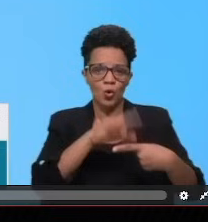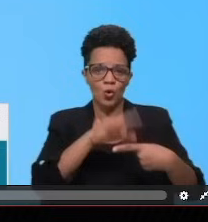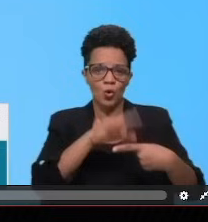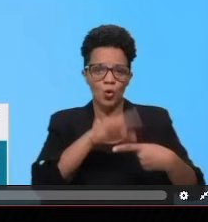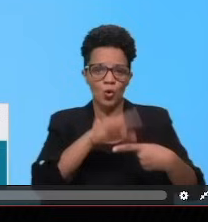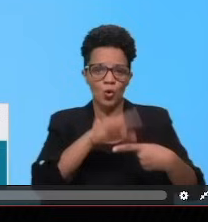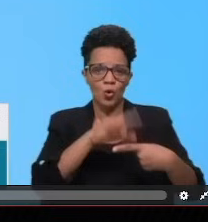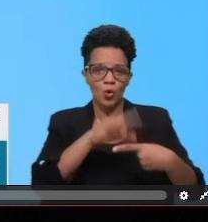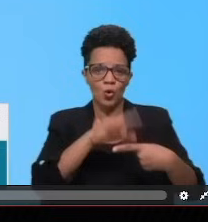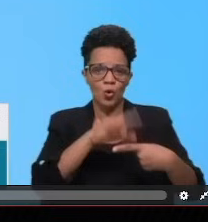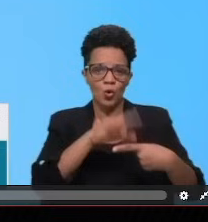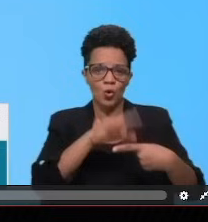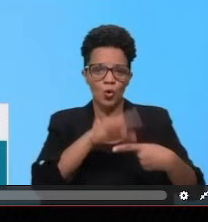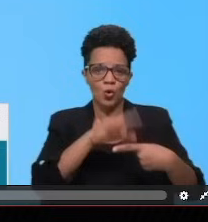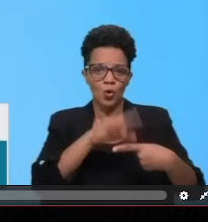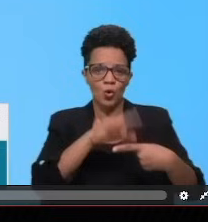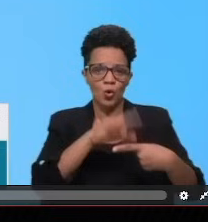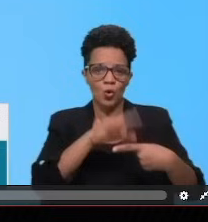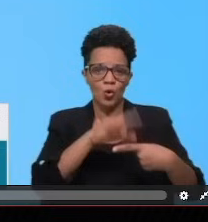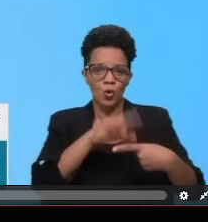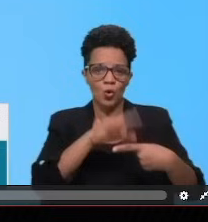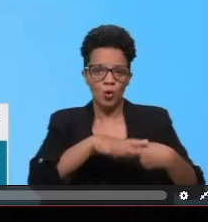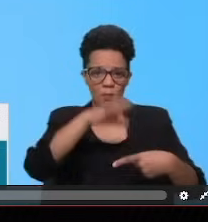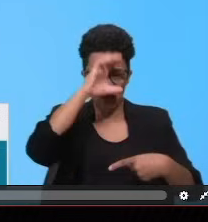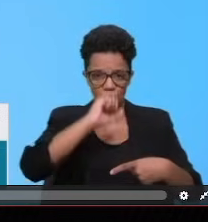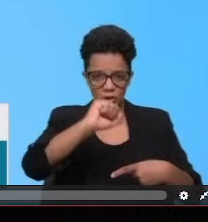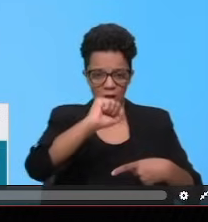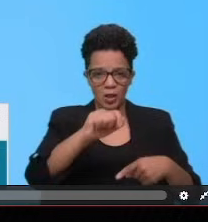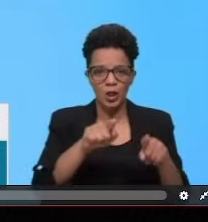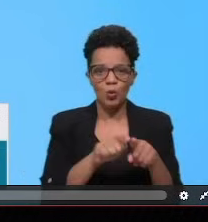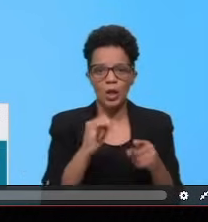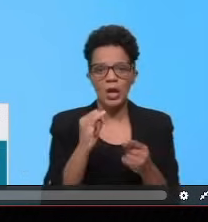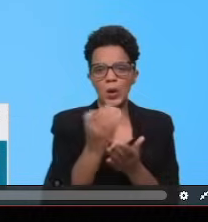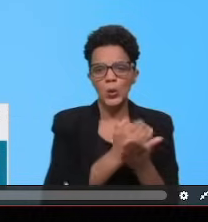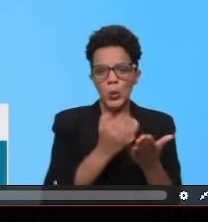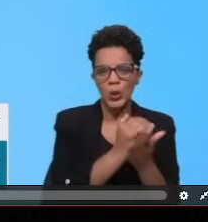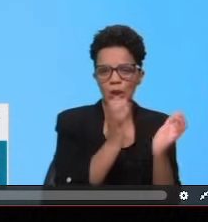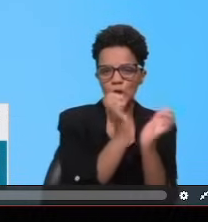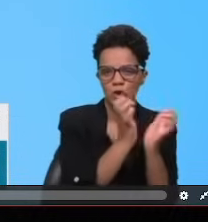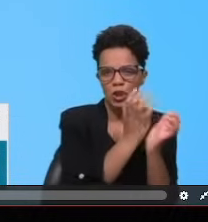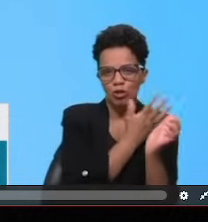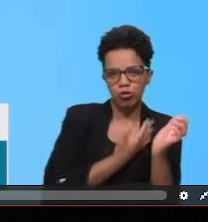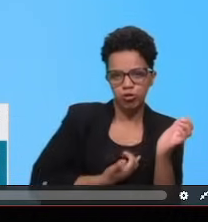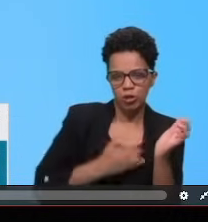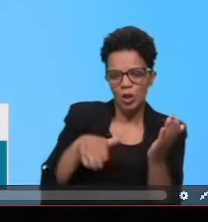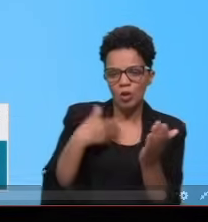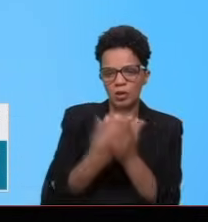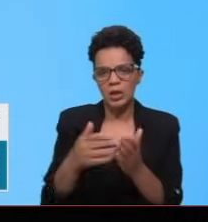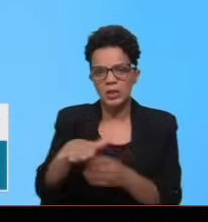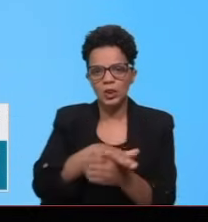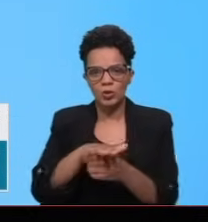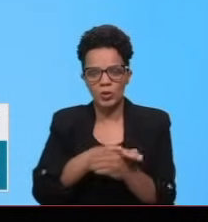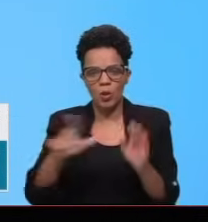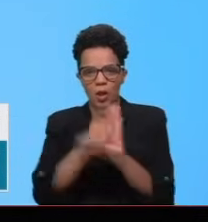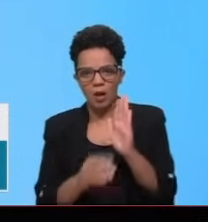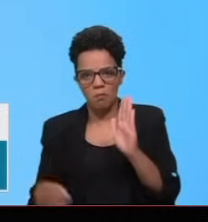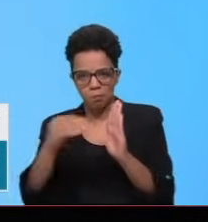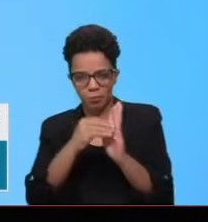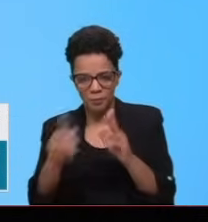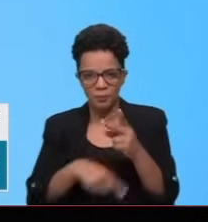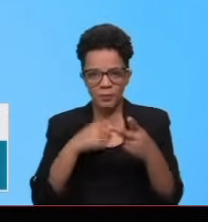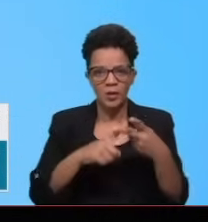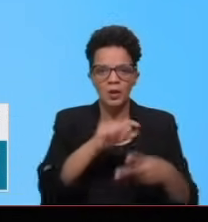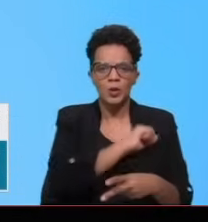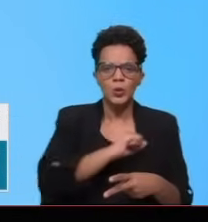parv obrigadíssimo Quintas obrigado pelos 3 meses as receitas para a Segurança Social não desregular a situação são explorados pelos